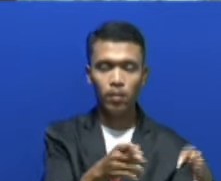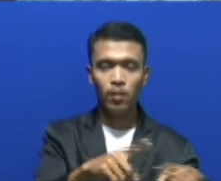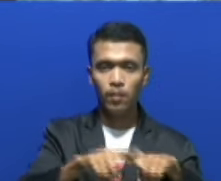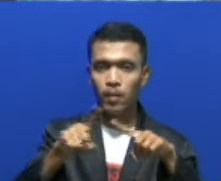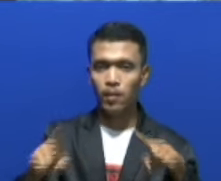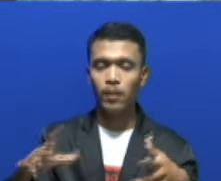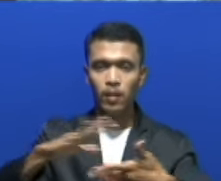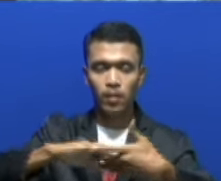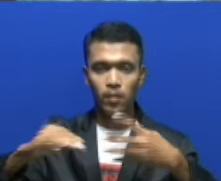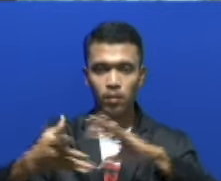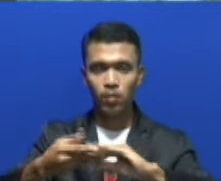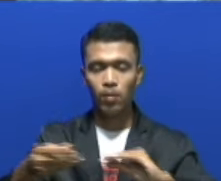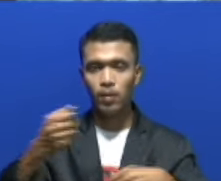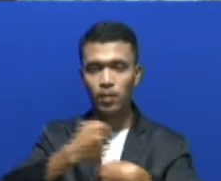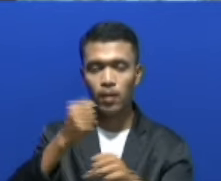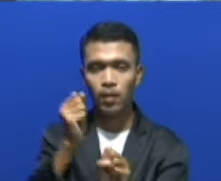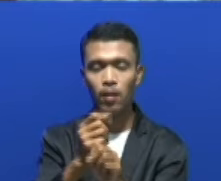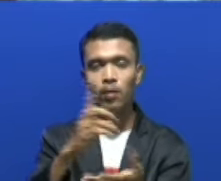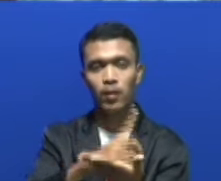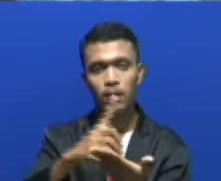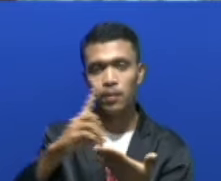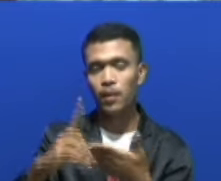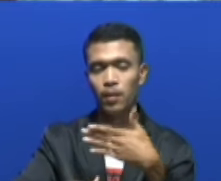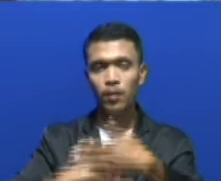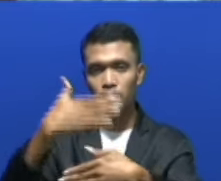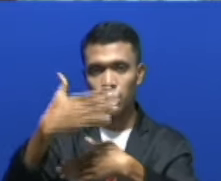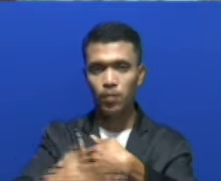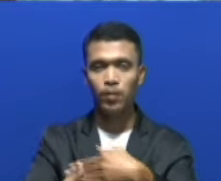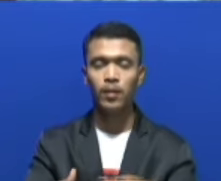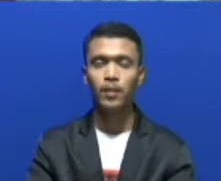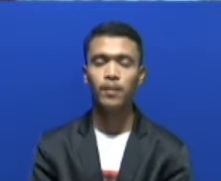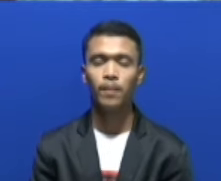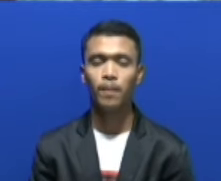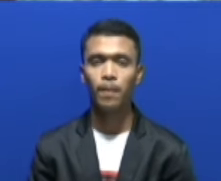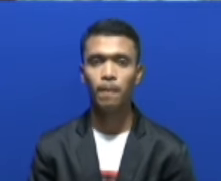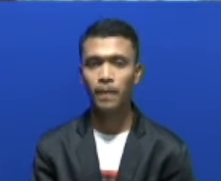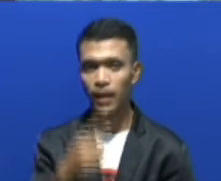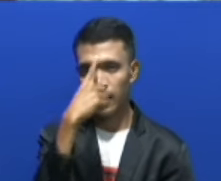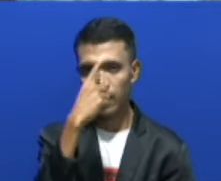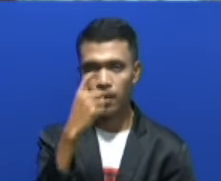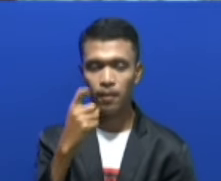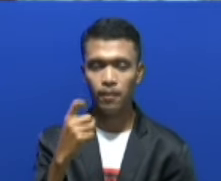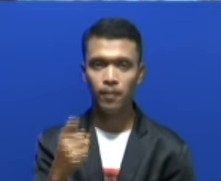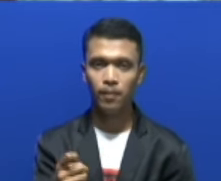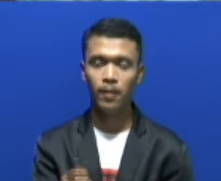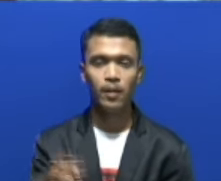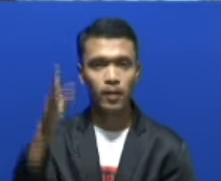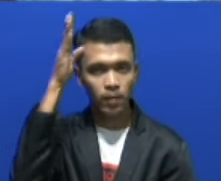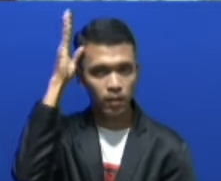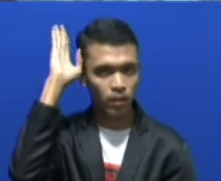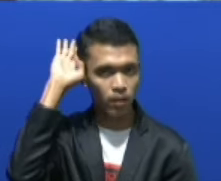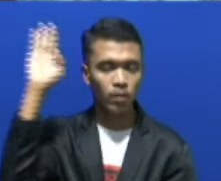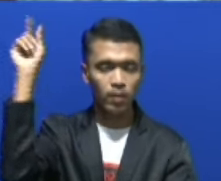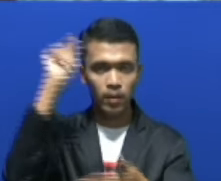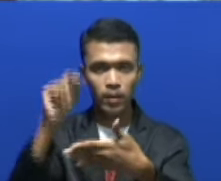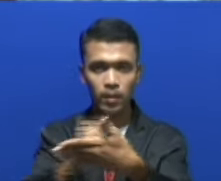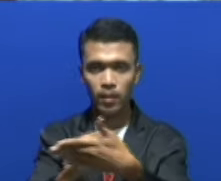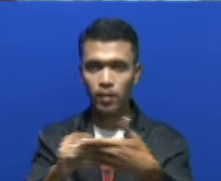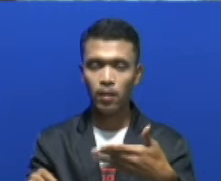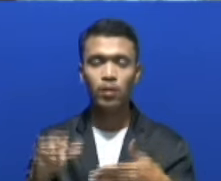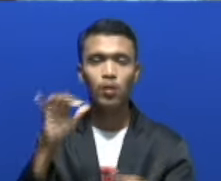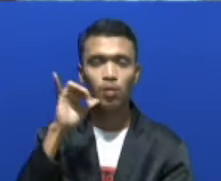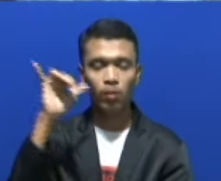sem ralo a próxima semana em coordenação com a família. Também, senhor secretário-geral, foi em